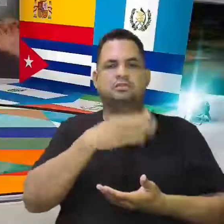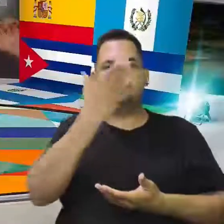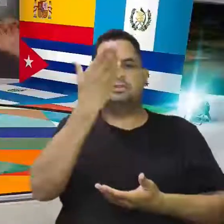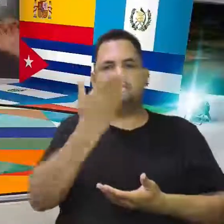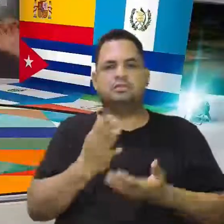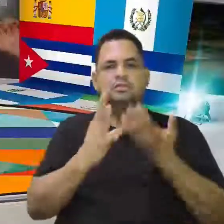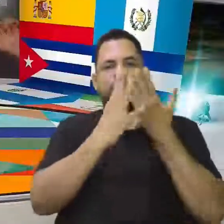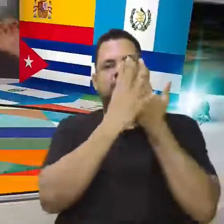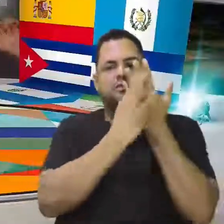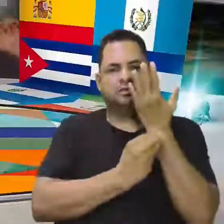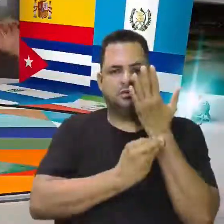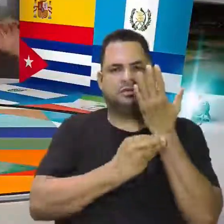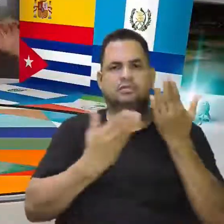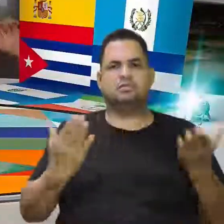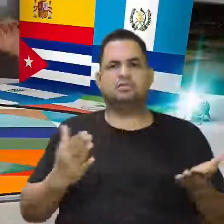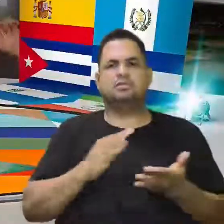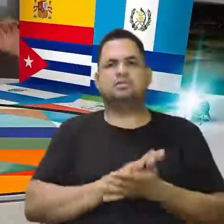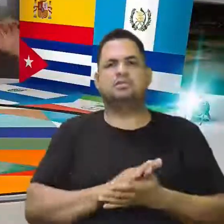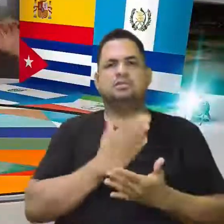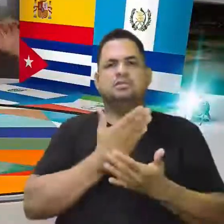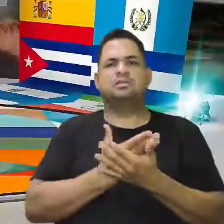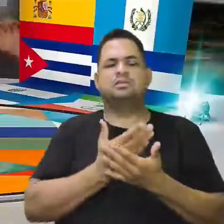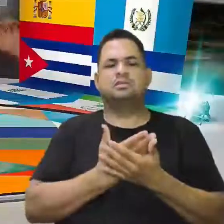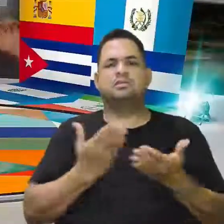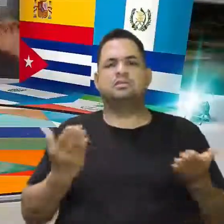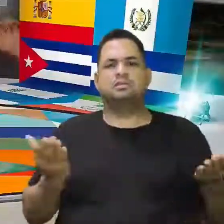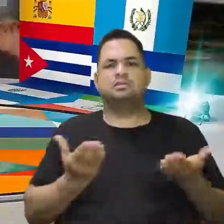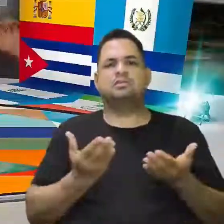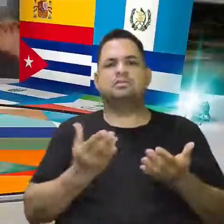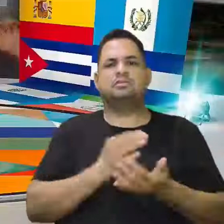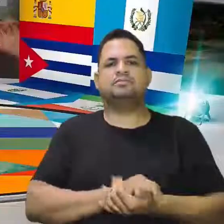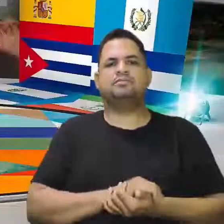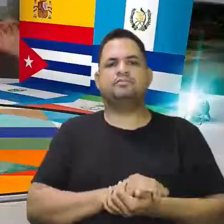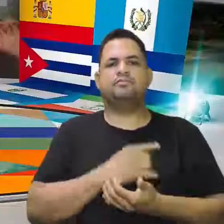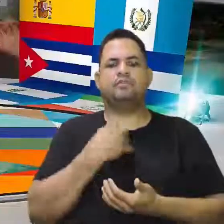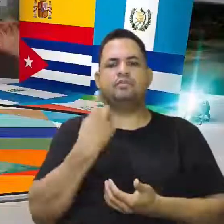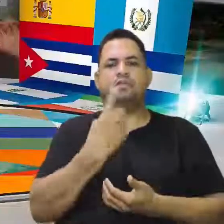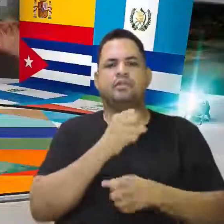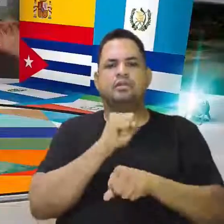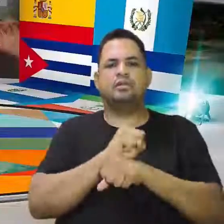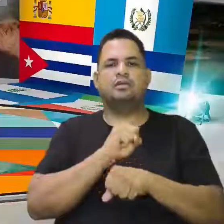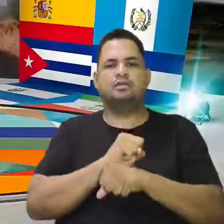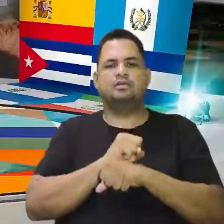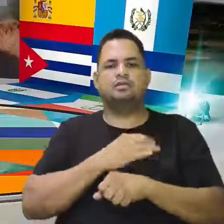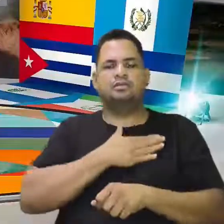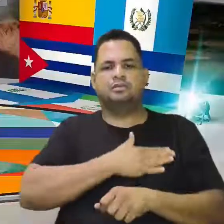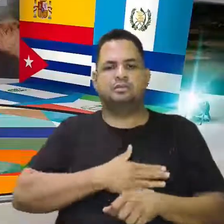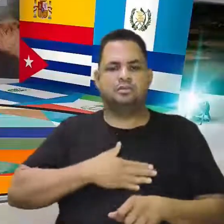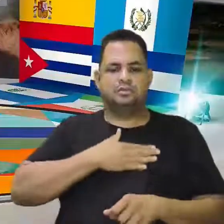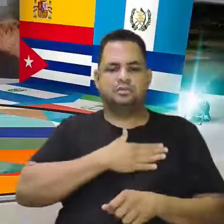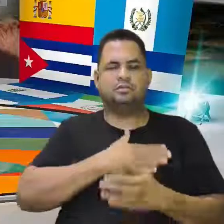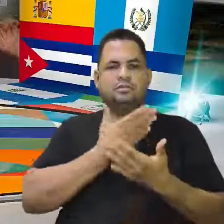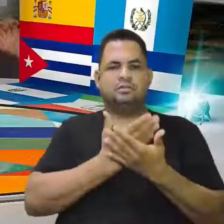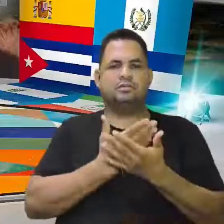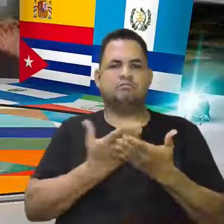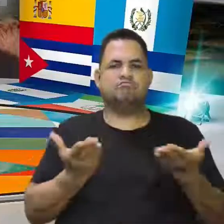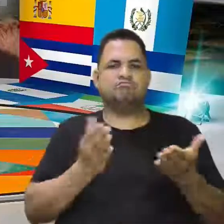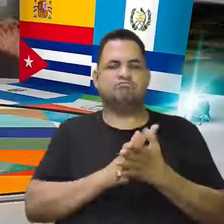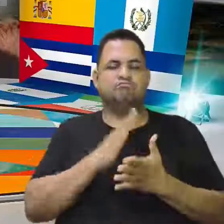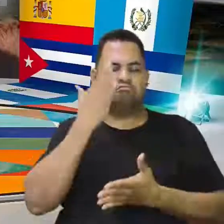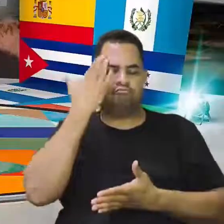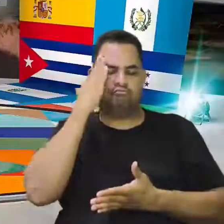as referências bibliográficas da aula de hoje. Nós esperamos que vocês tenham gostado da nossa aula, tenham